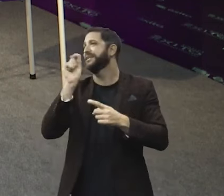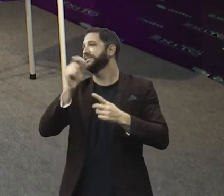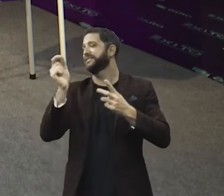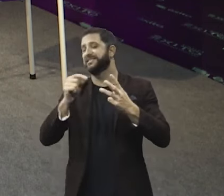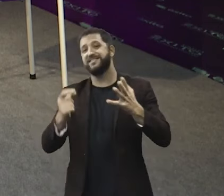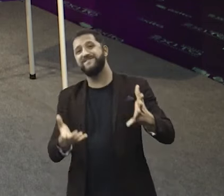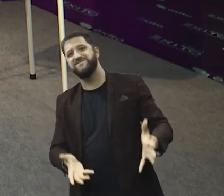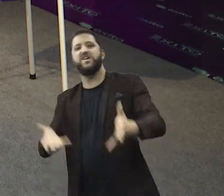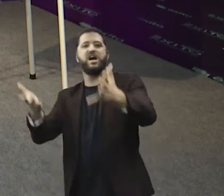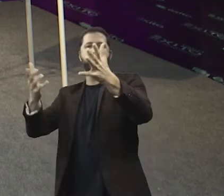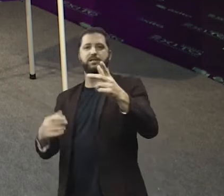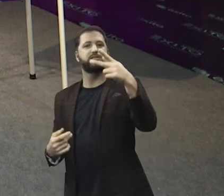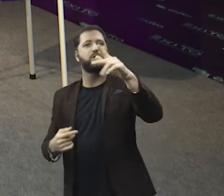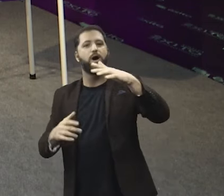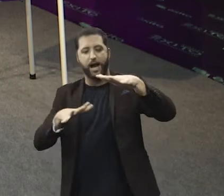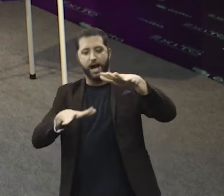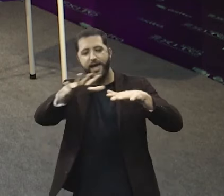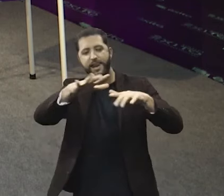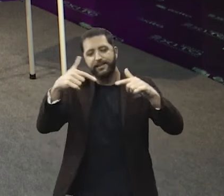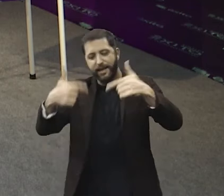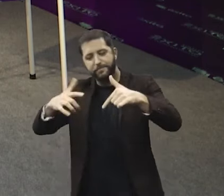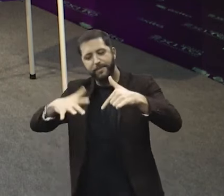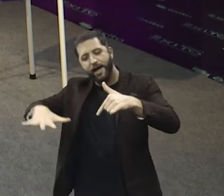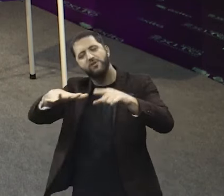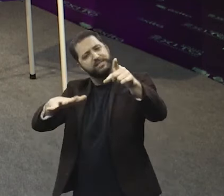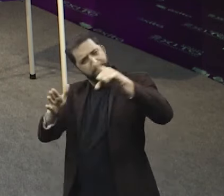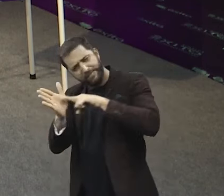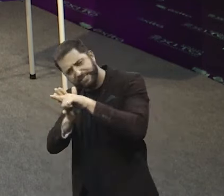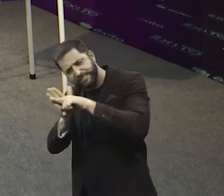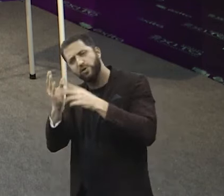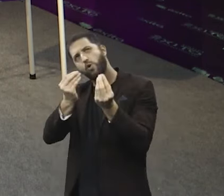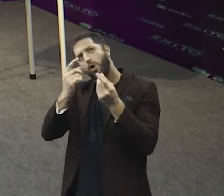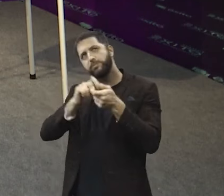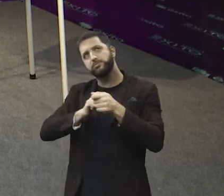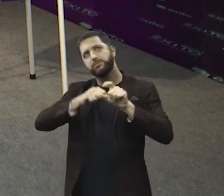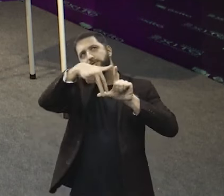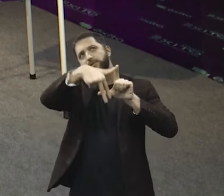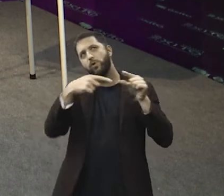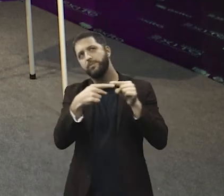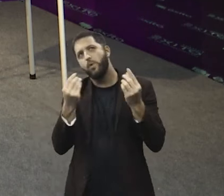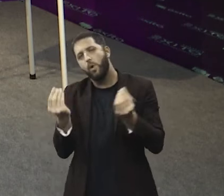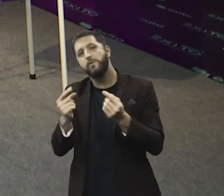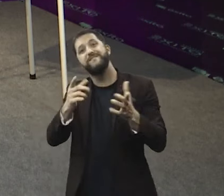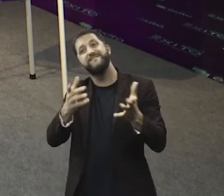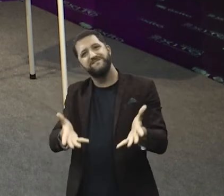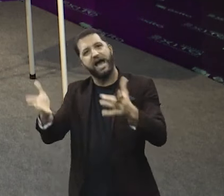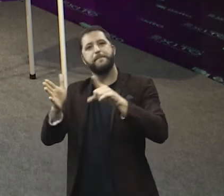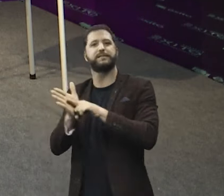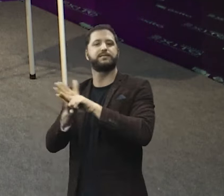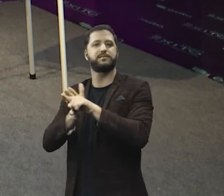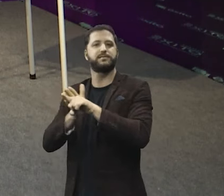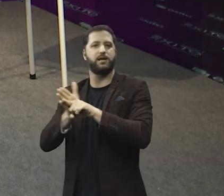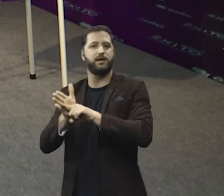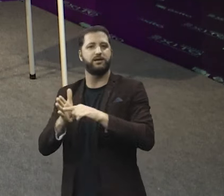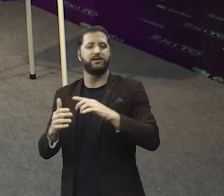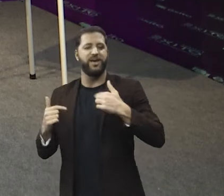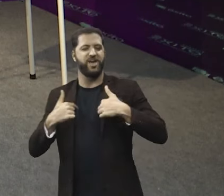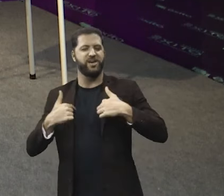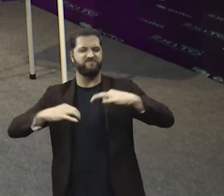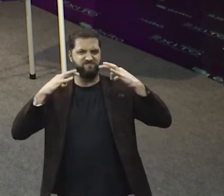sua profissão como que isso pode impactar e eu tenho certeza que essas palestras do summit exo de